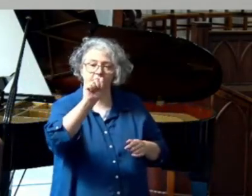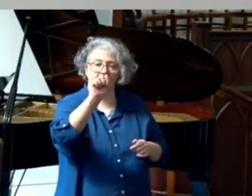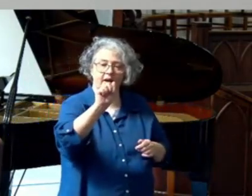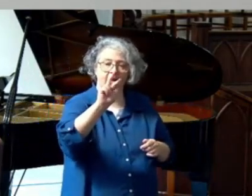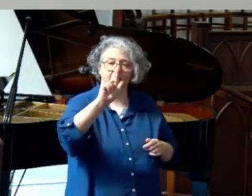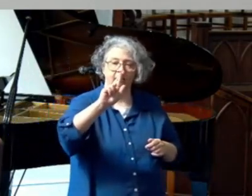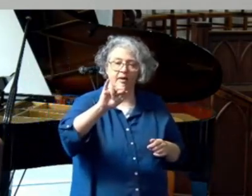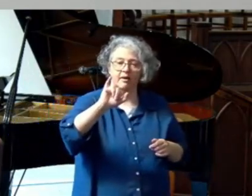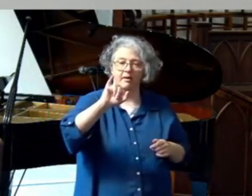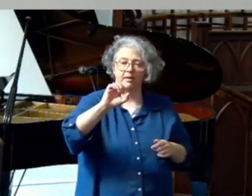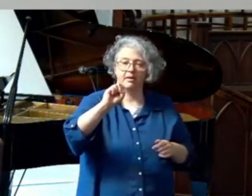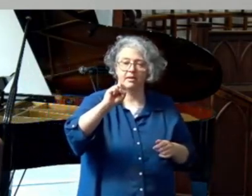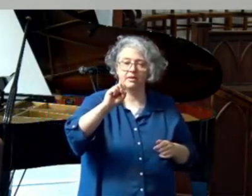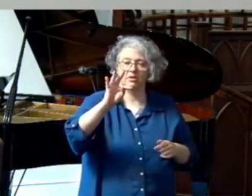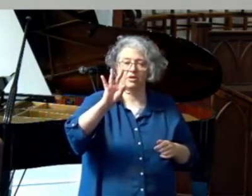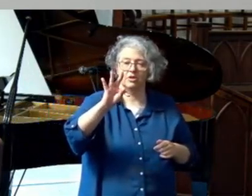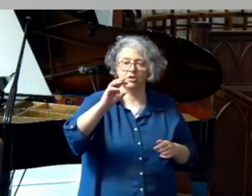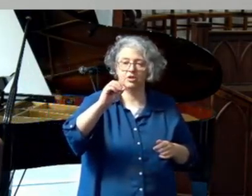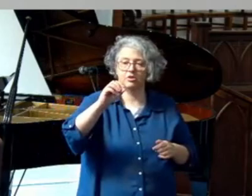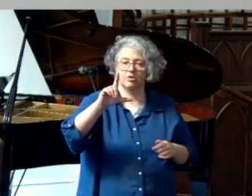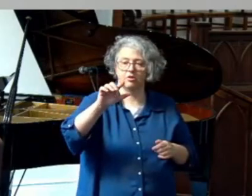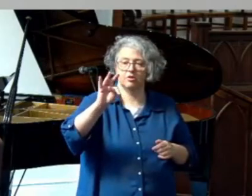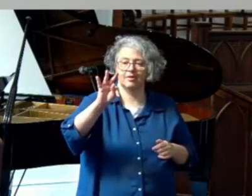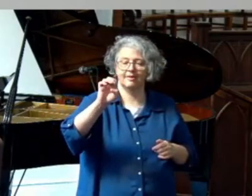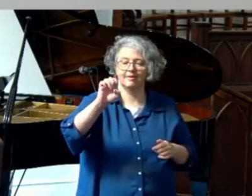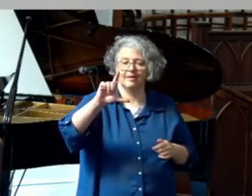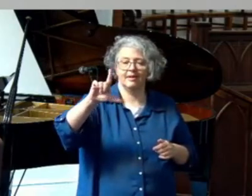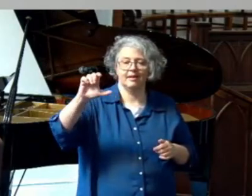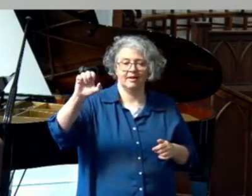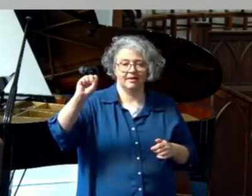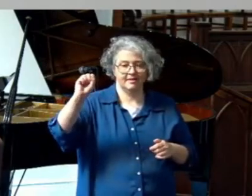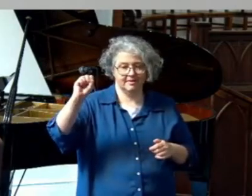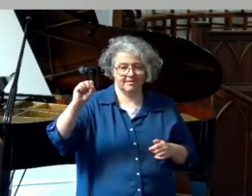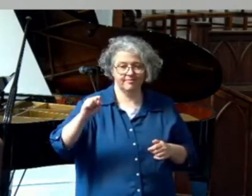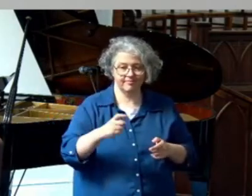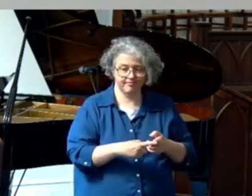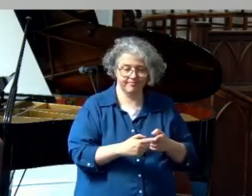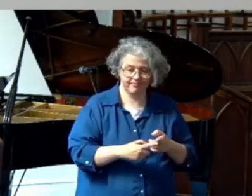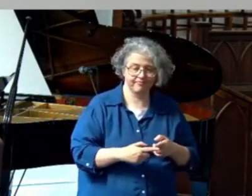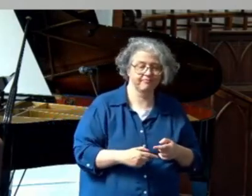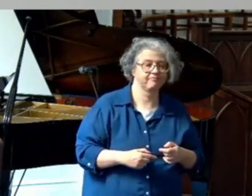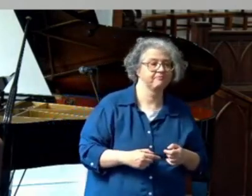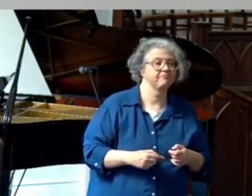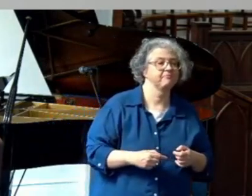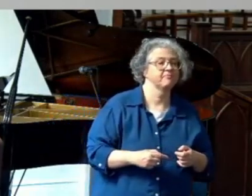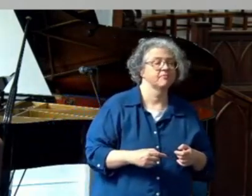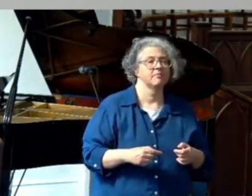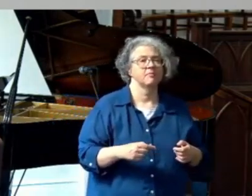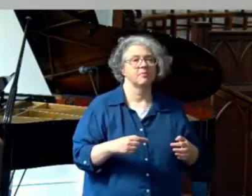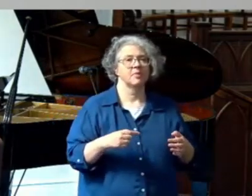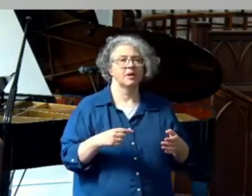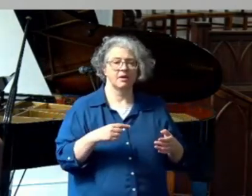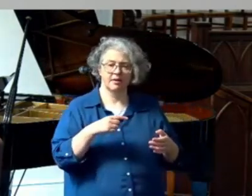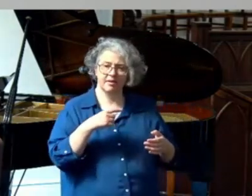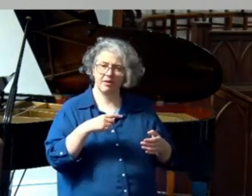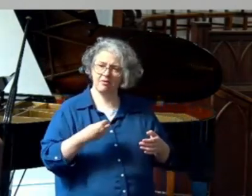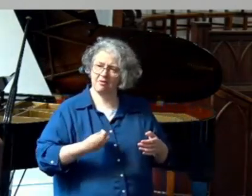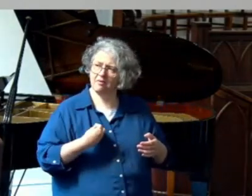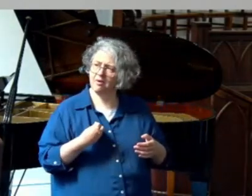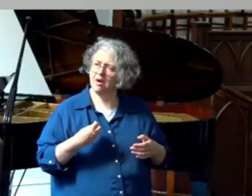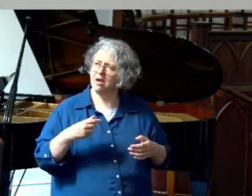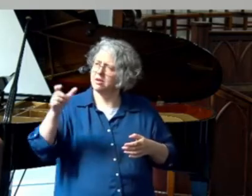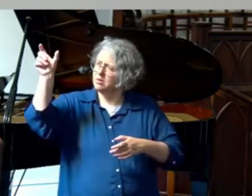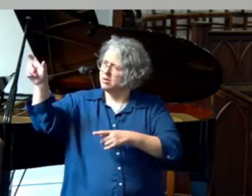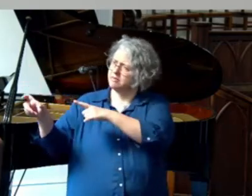perguntado: fala-nos um pouco aí do que você entende por vida. E então Aristóteles via a vida